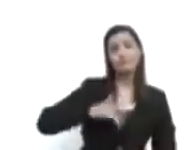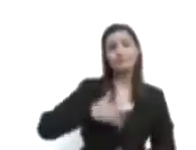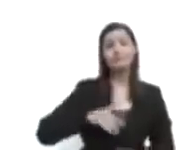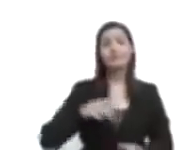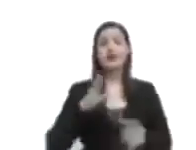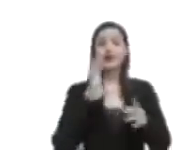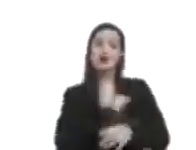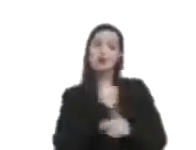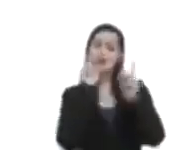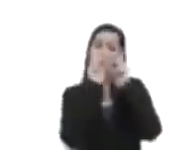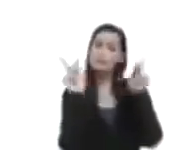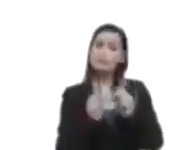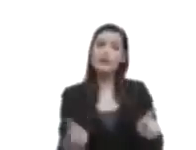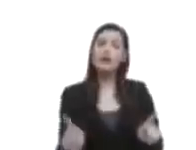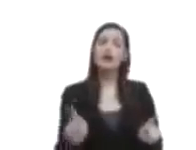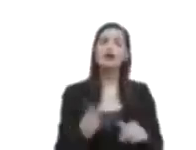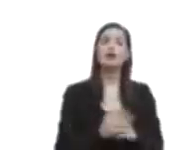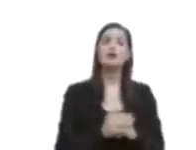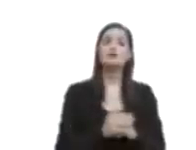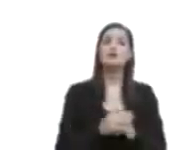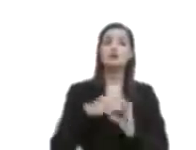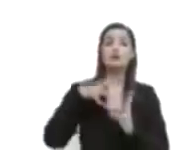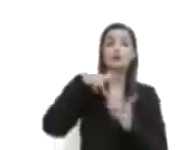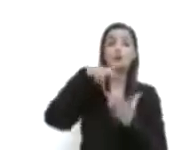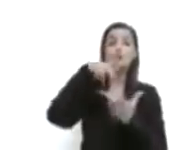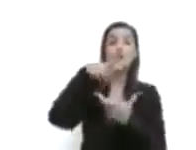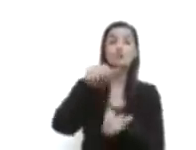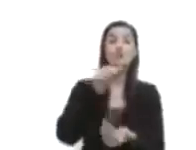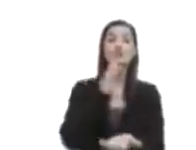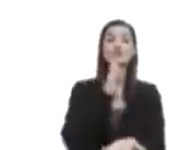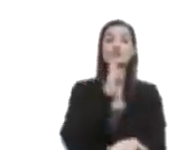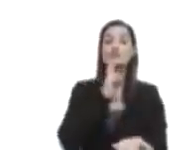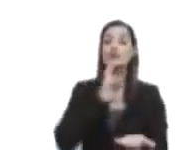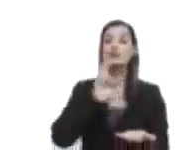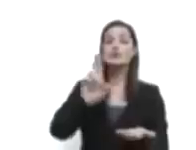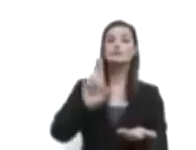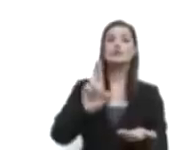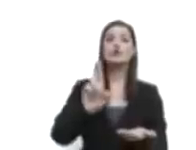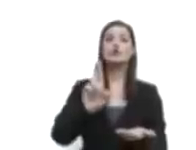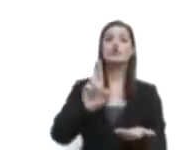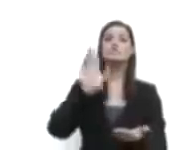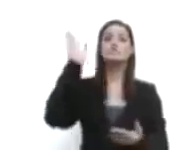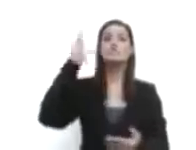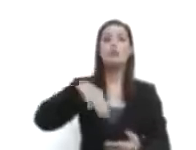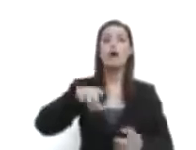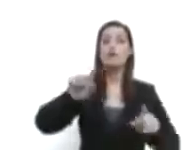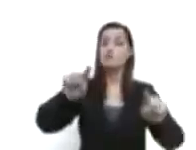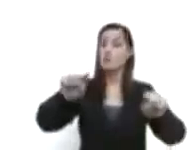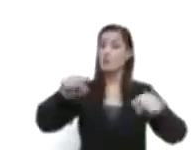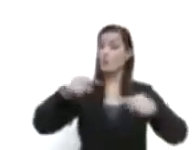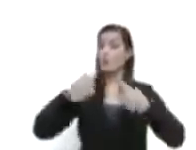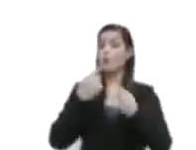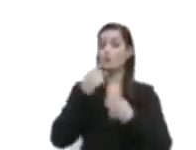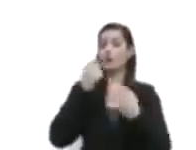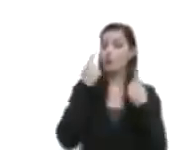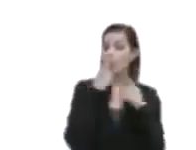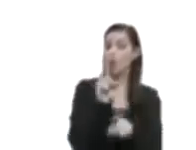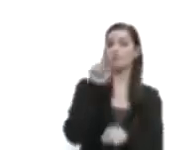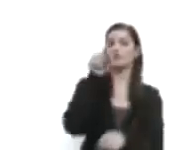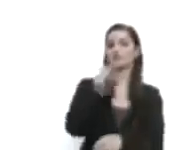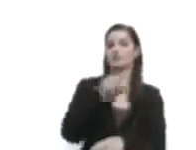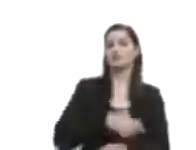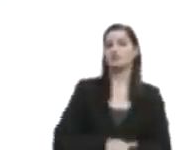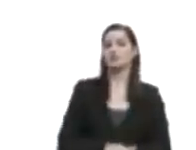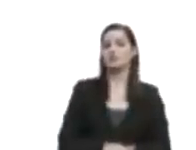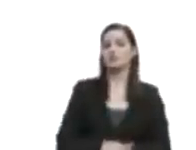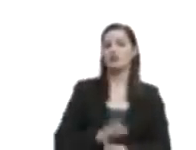pacificador, o mundo responderá com hostilidade e perseguição, não é